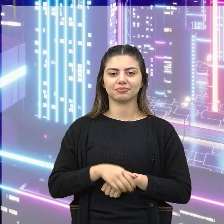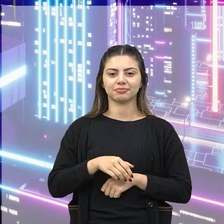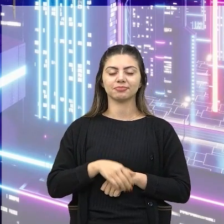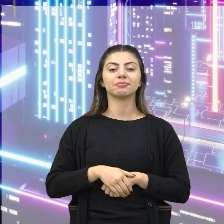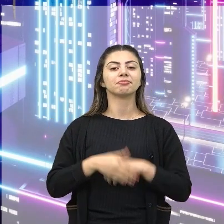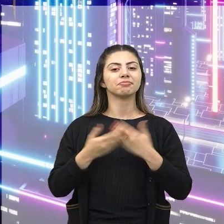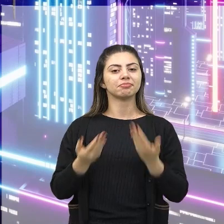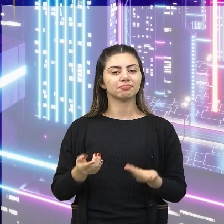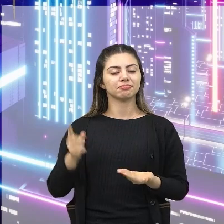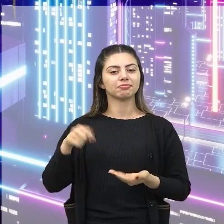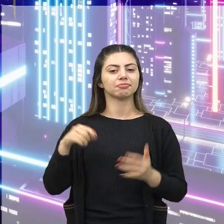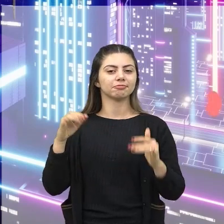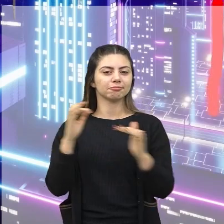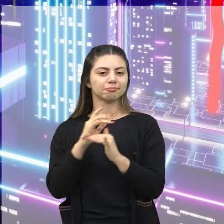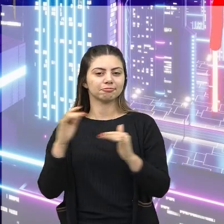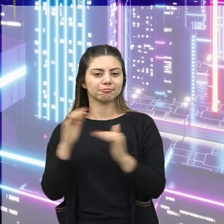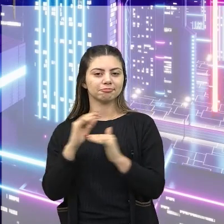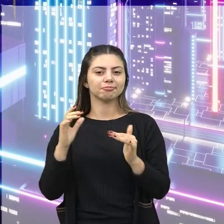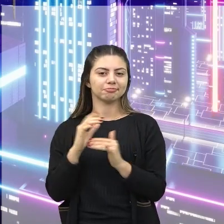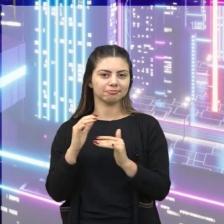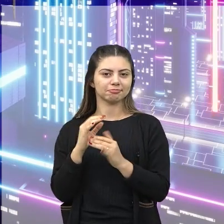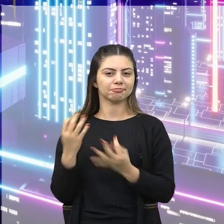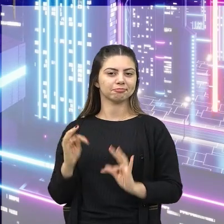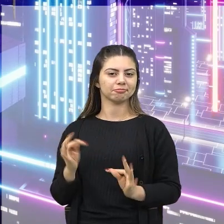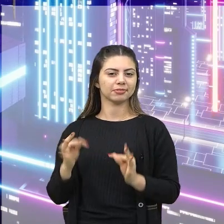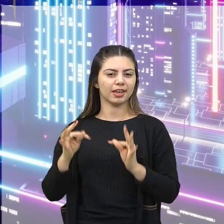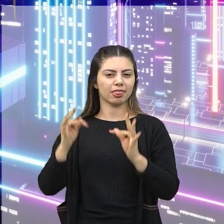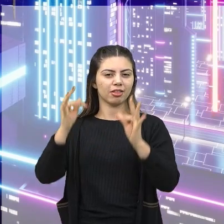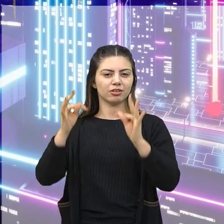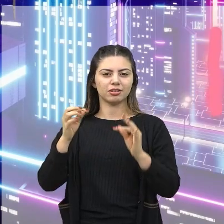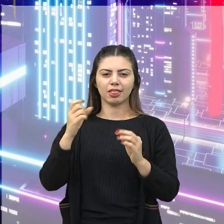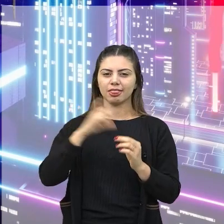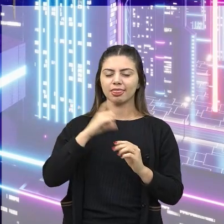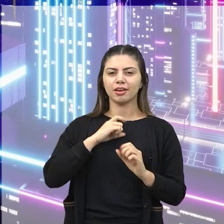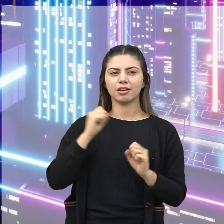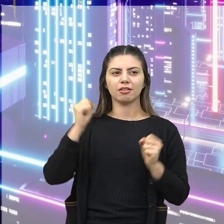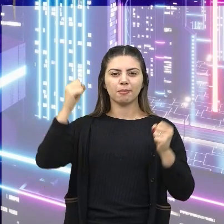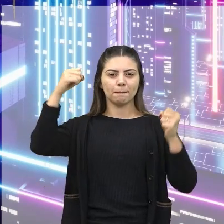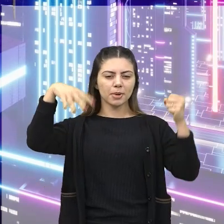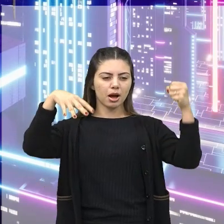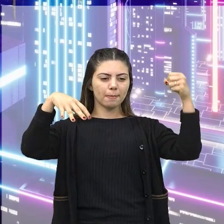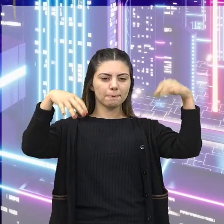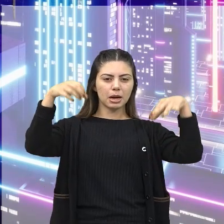uma cidade inteligente, né? Várias luzes, tudo muito